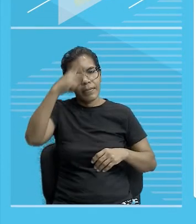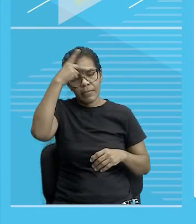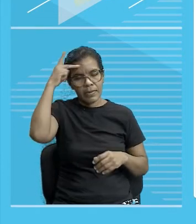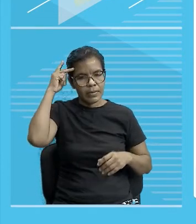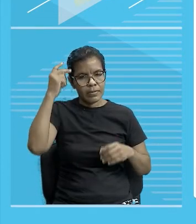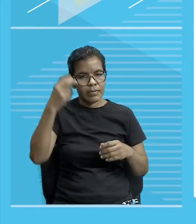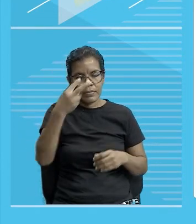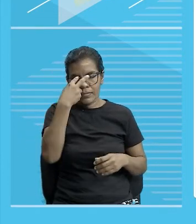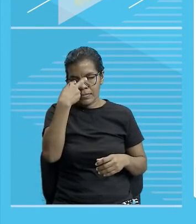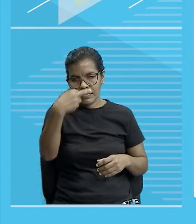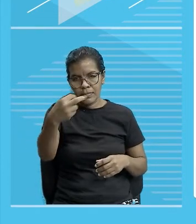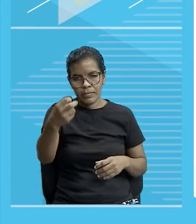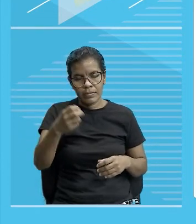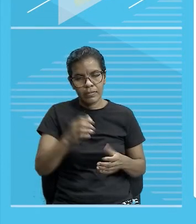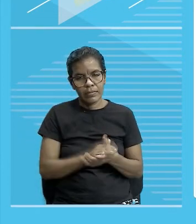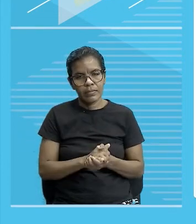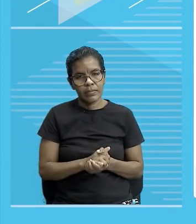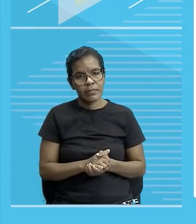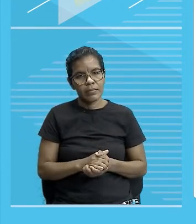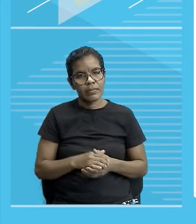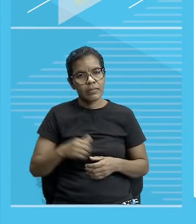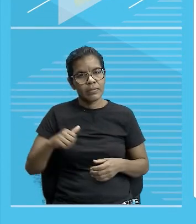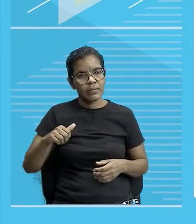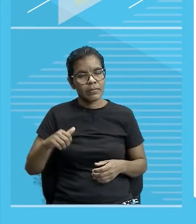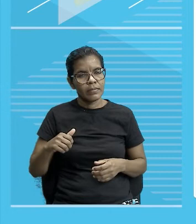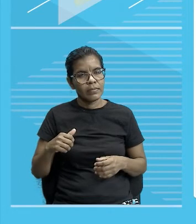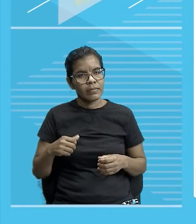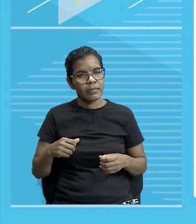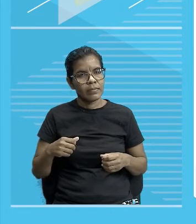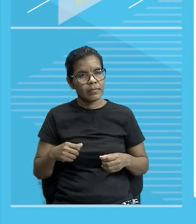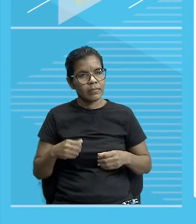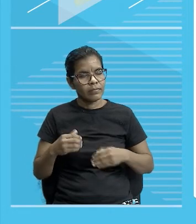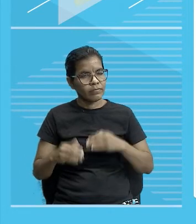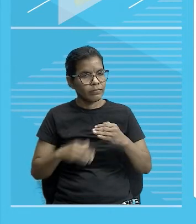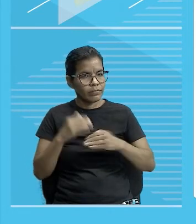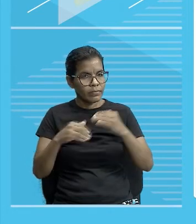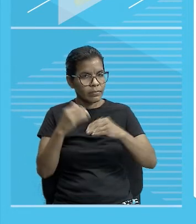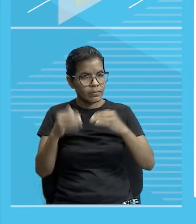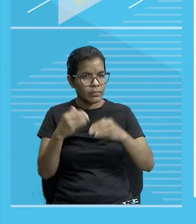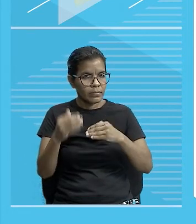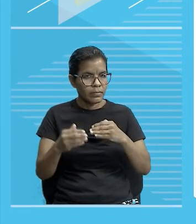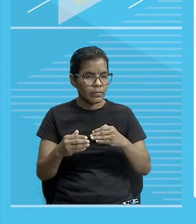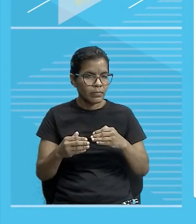nos assistindo e o contrato ela só que eu digo olha os procedimentos